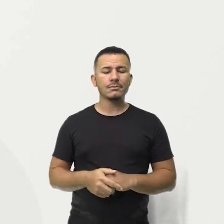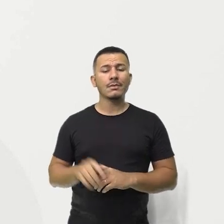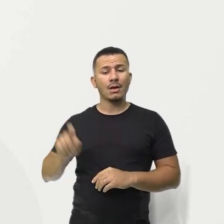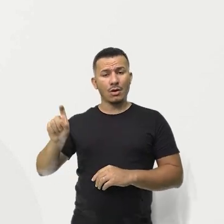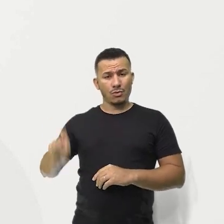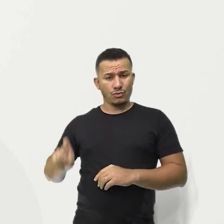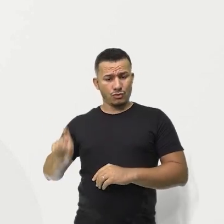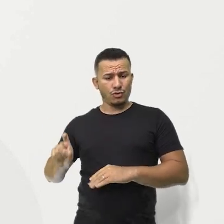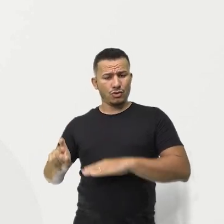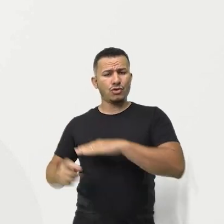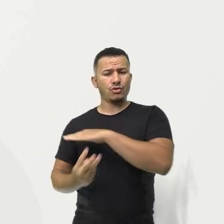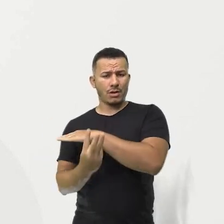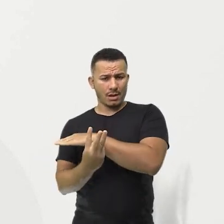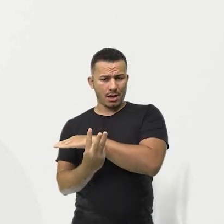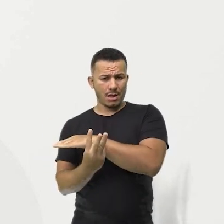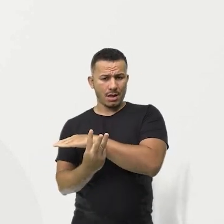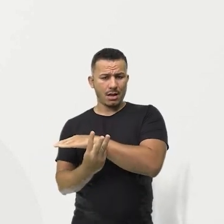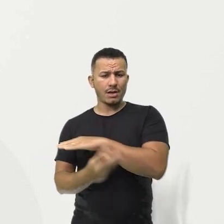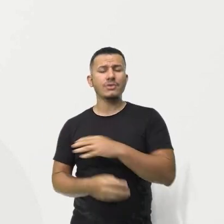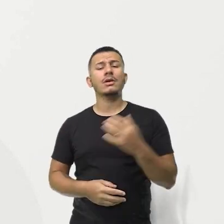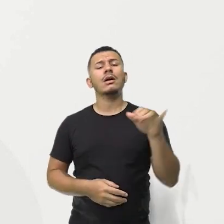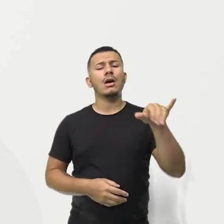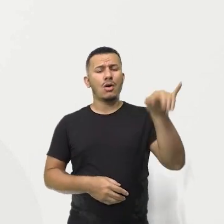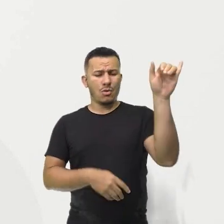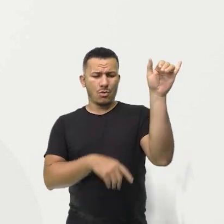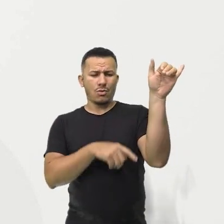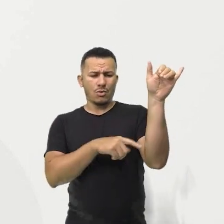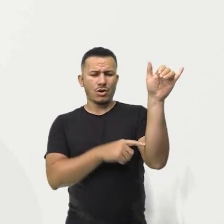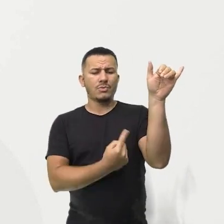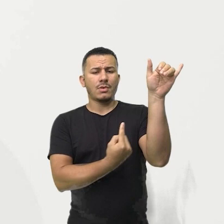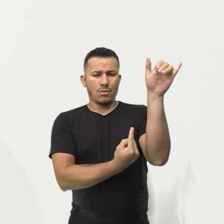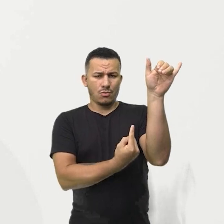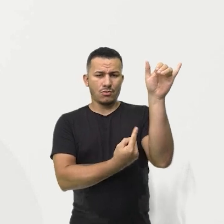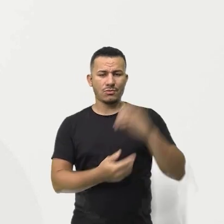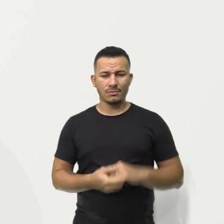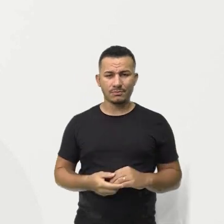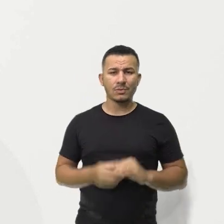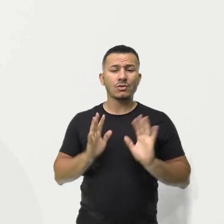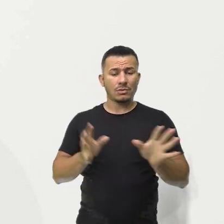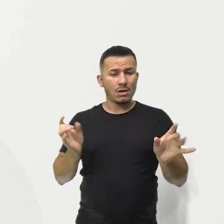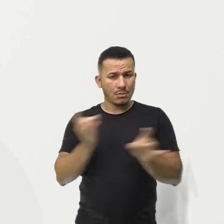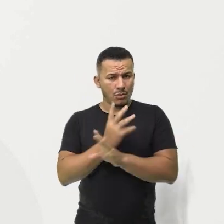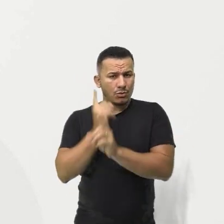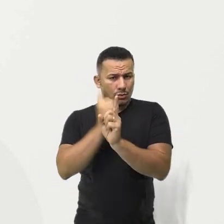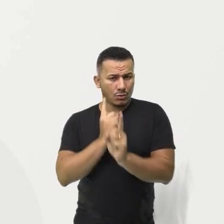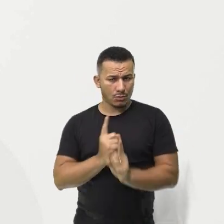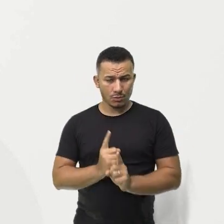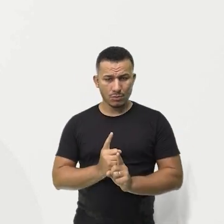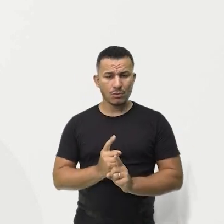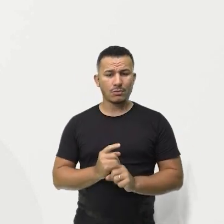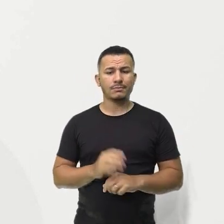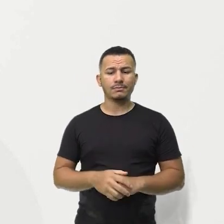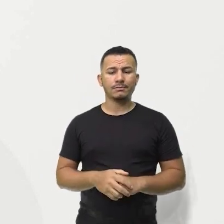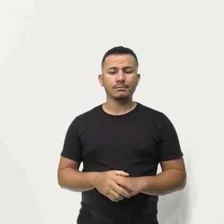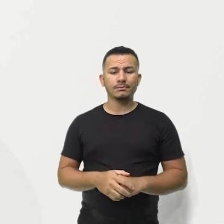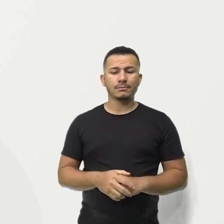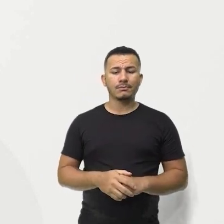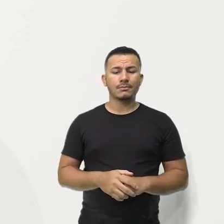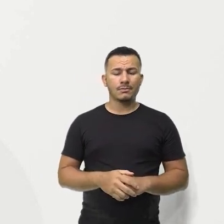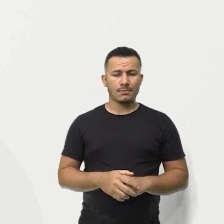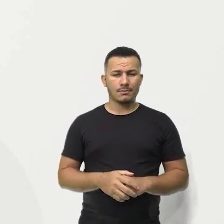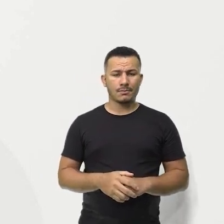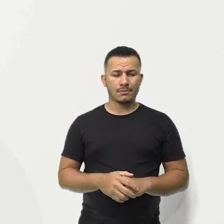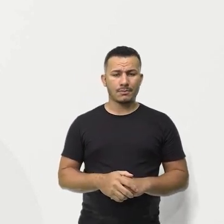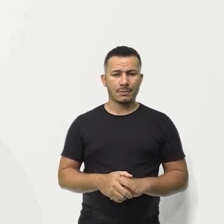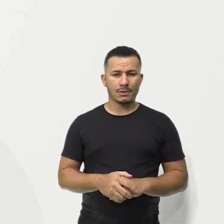D, aqui, ó, falando do ponto D, ó, o x é 3 e o y é 1. Pronto, localizamos